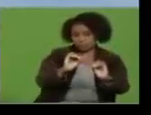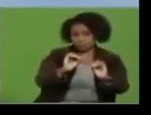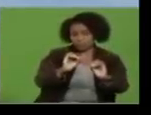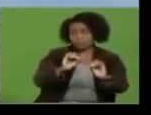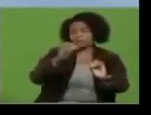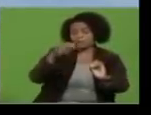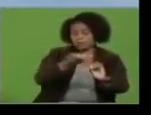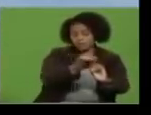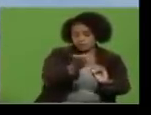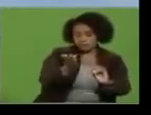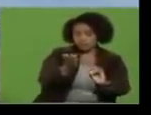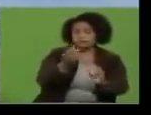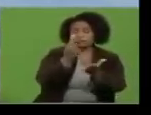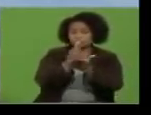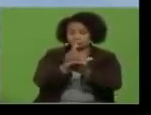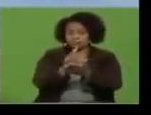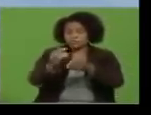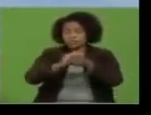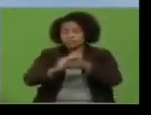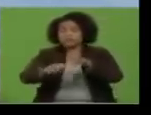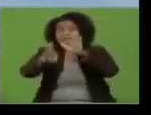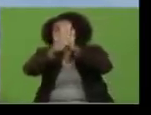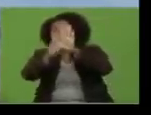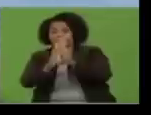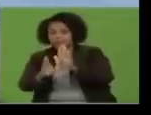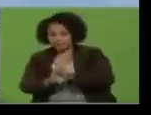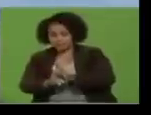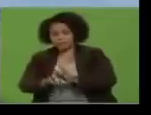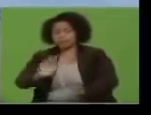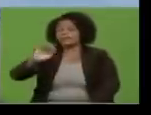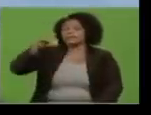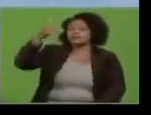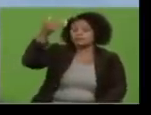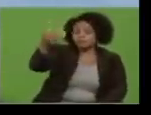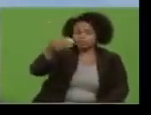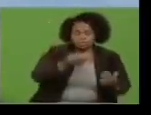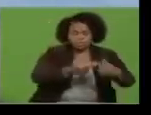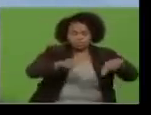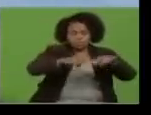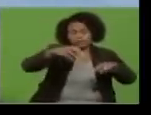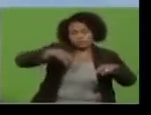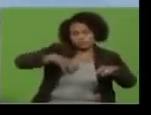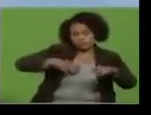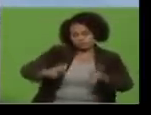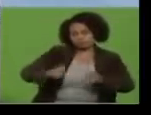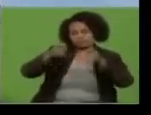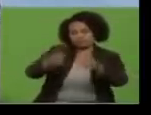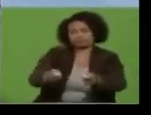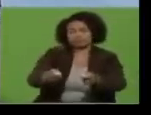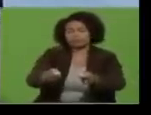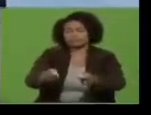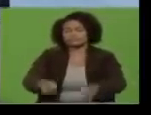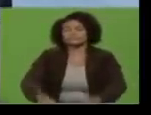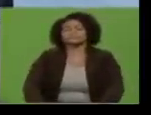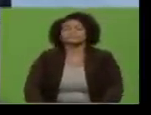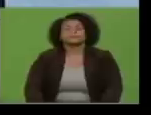objeto de regulação em decreto a ser emanado pelo Conselho de Ministros. A